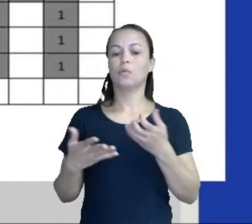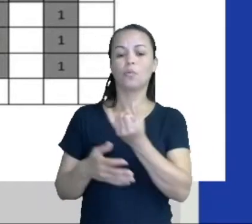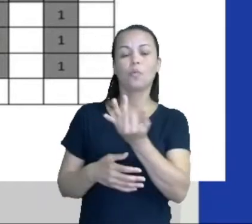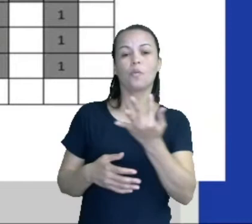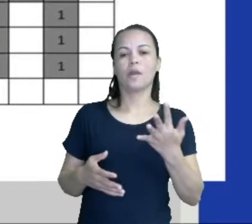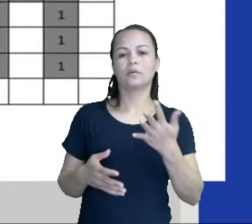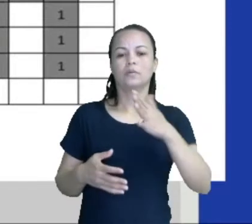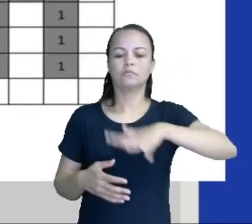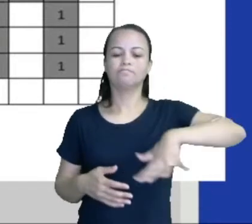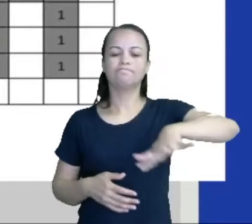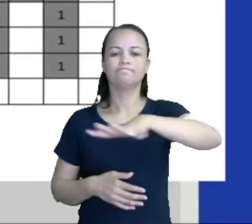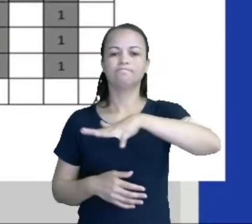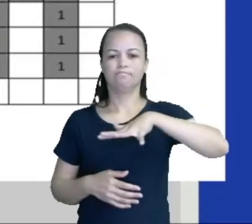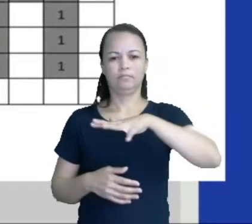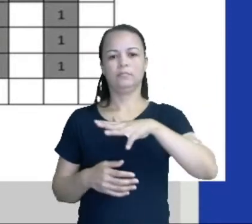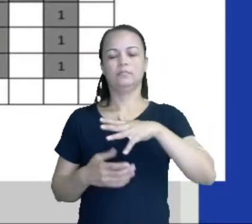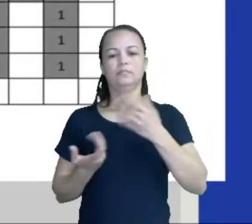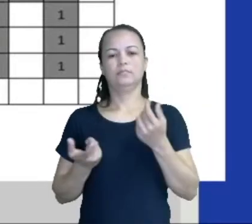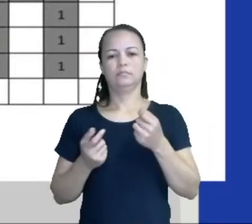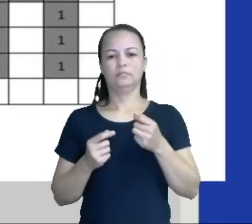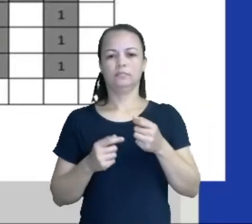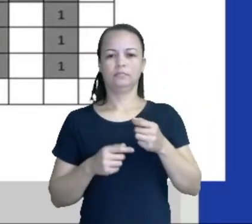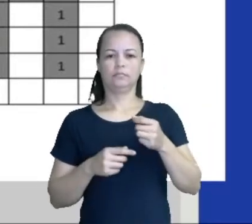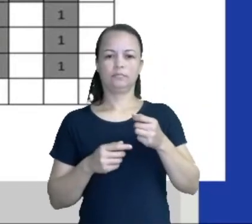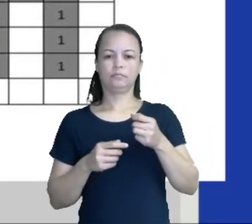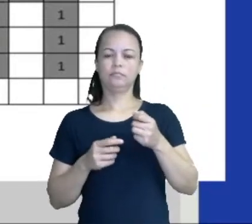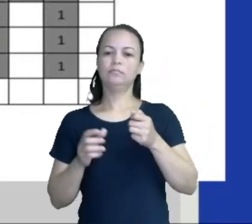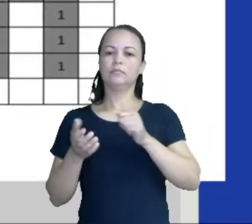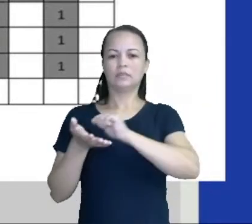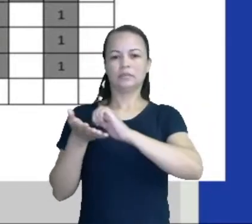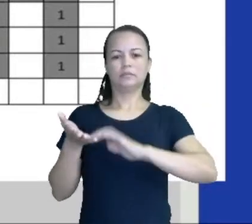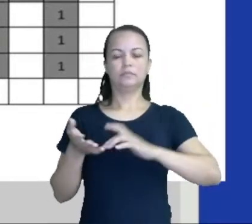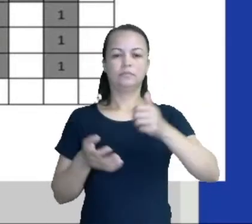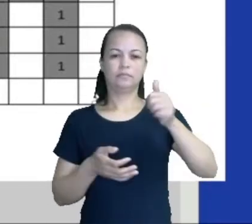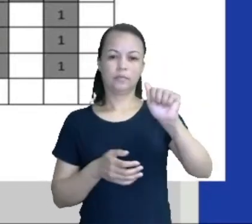quantas áreas a questão A vai ter